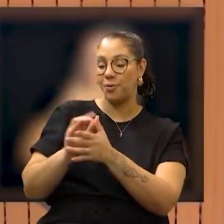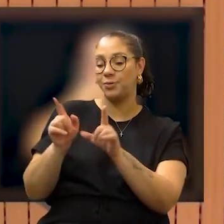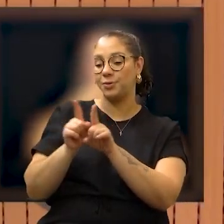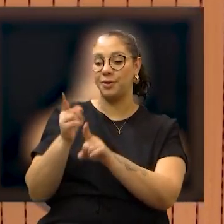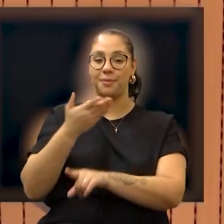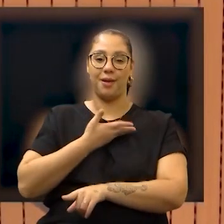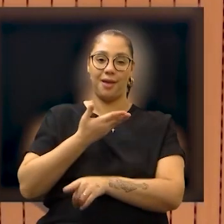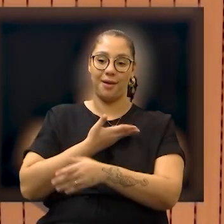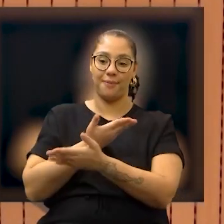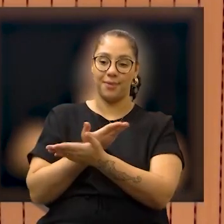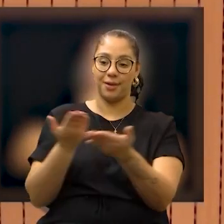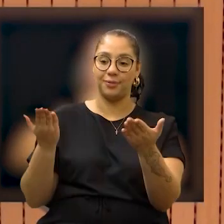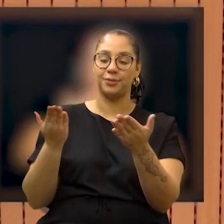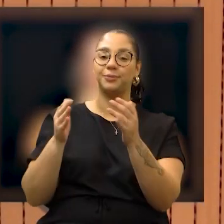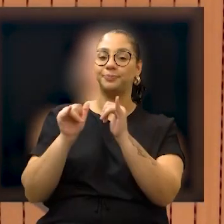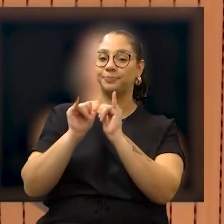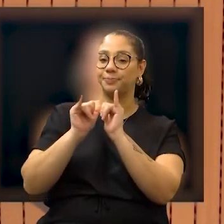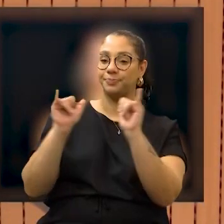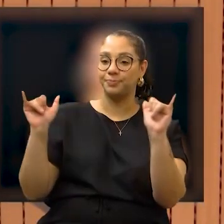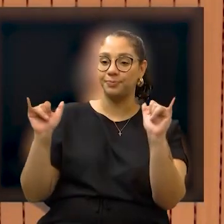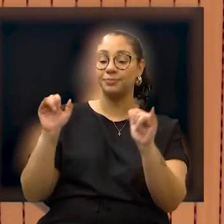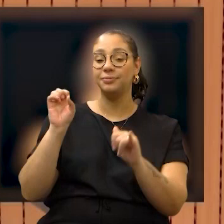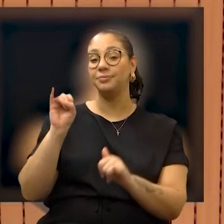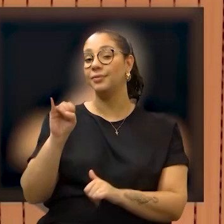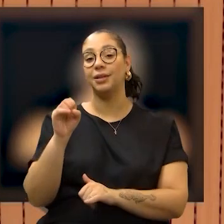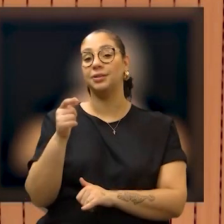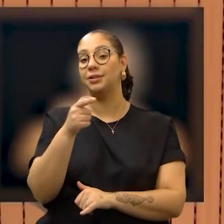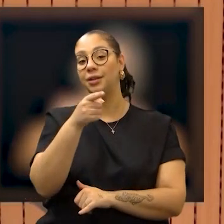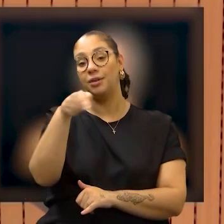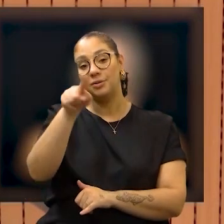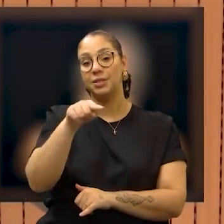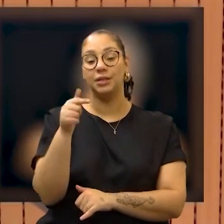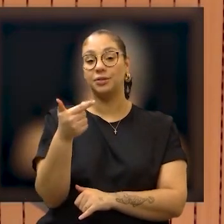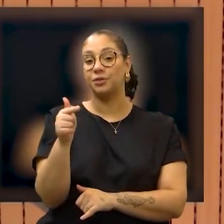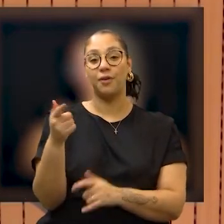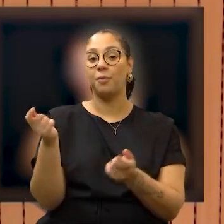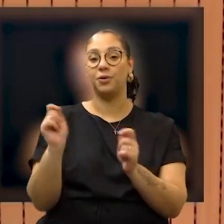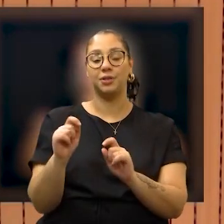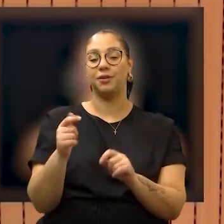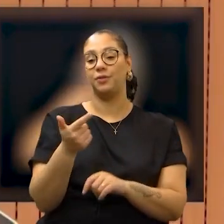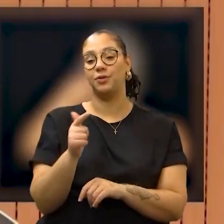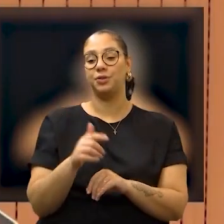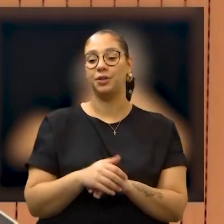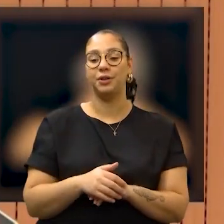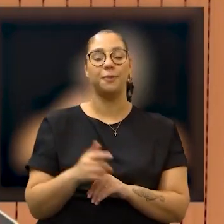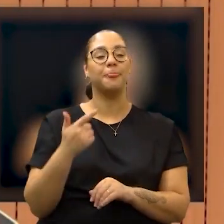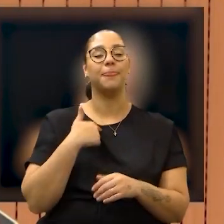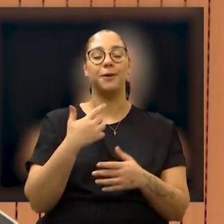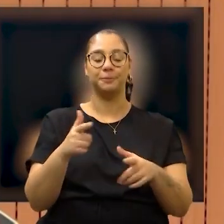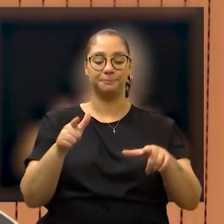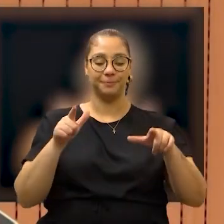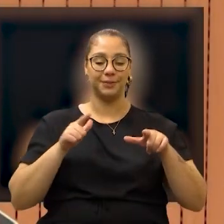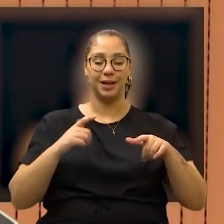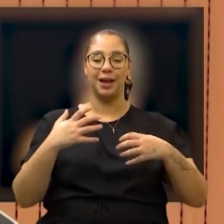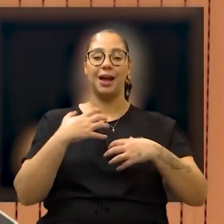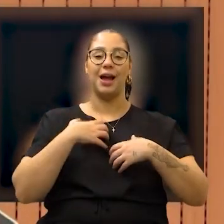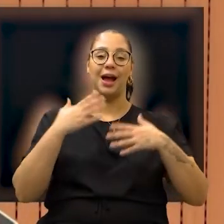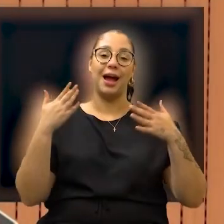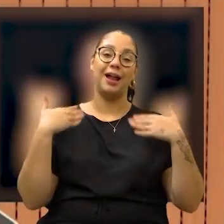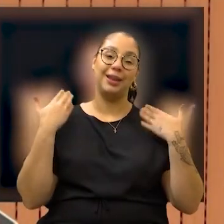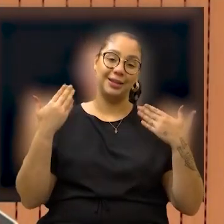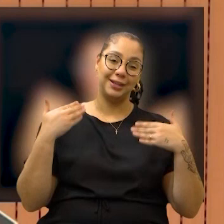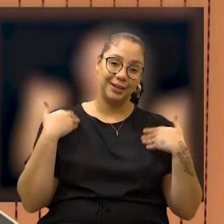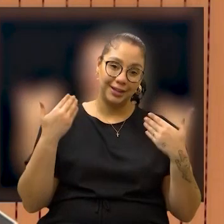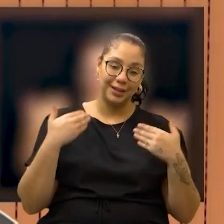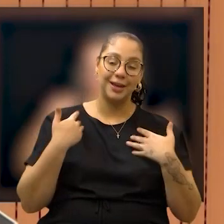aqui presente, aos meus amigos, e dizer que sem vocês nada disso seria possível. Recebo com grande alegria